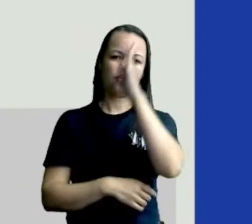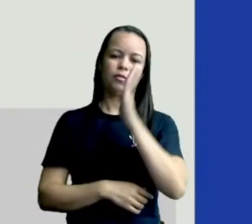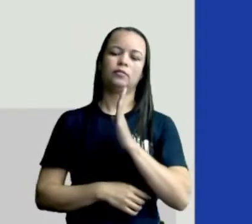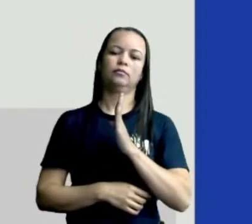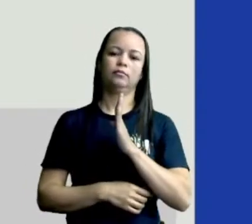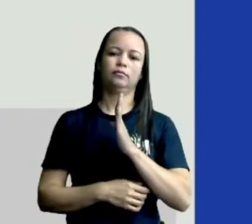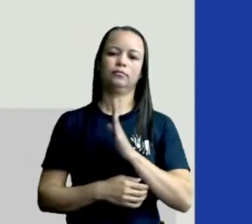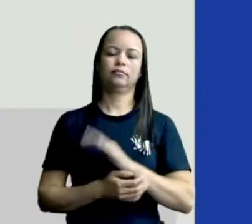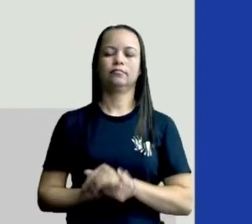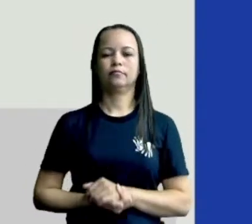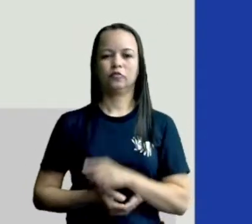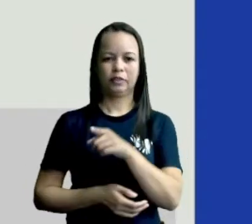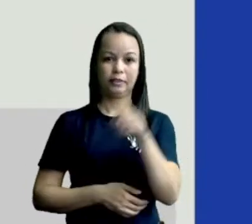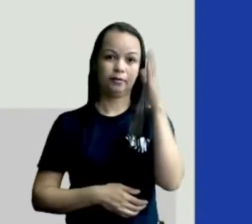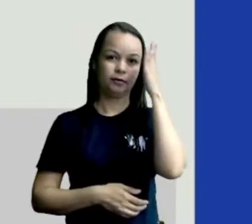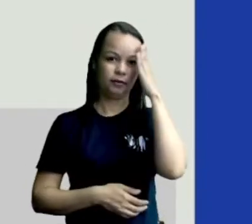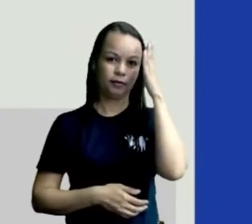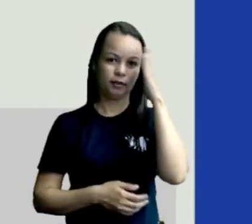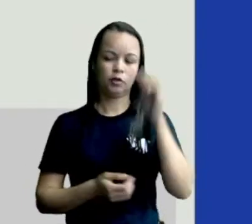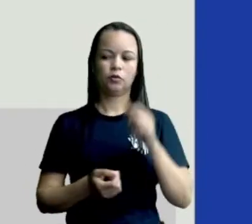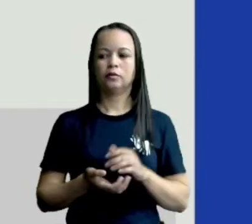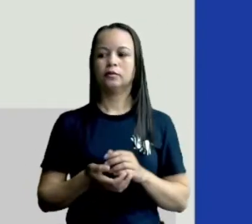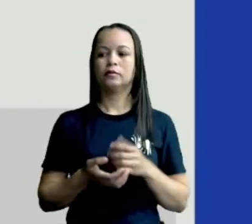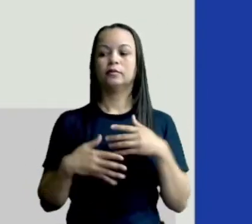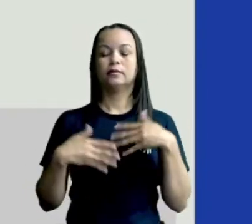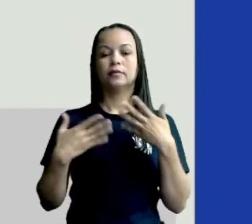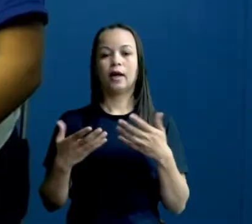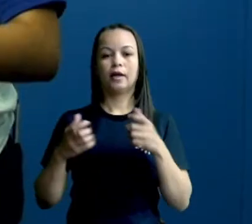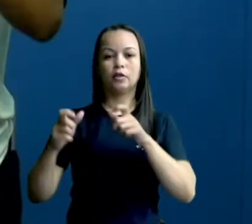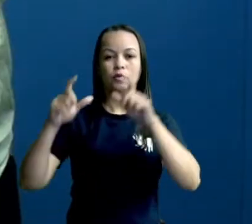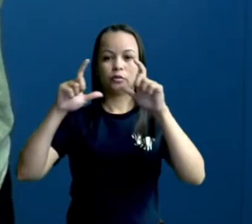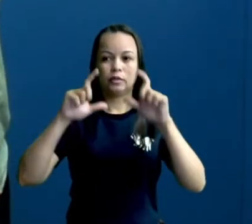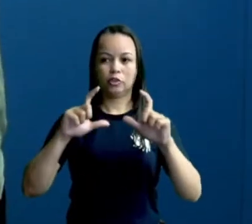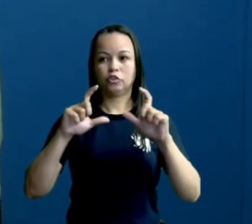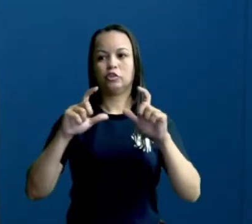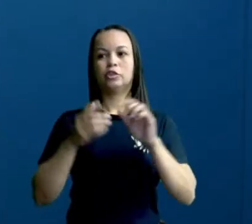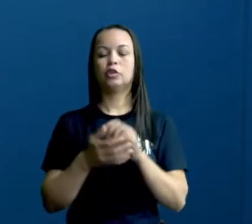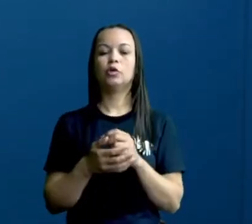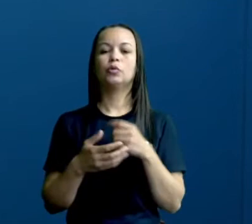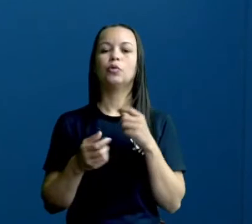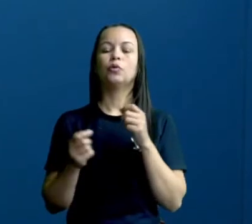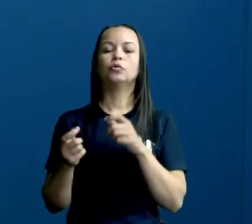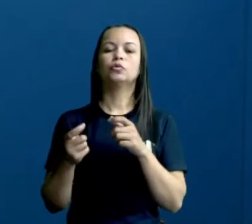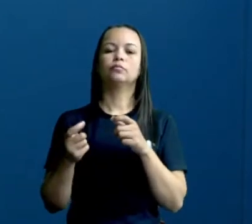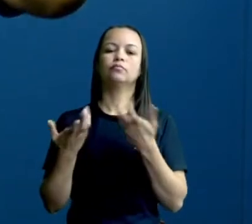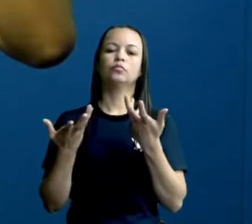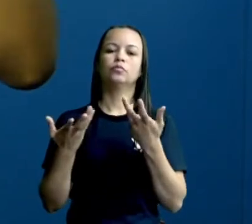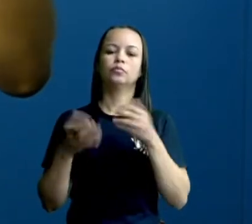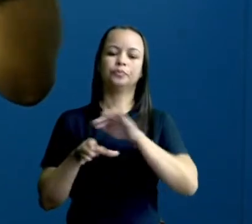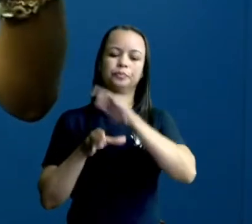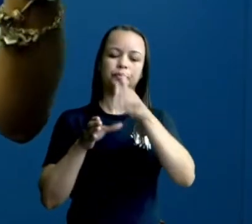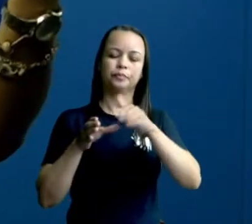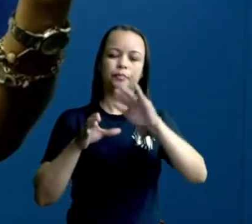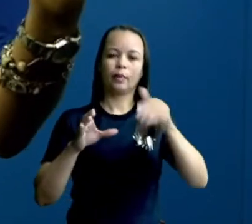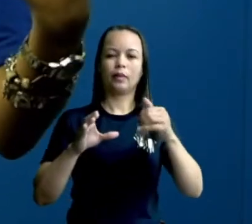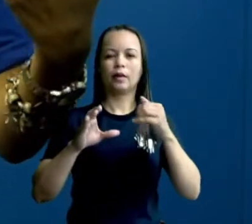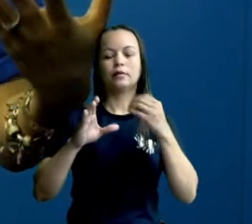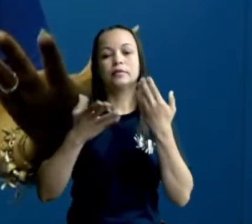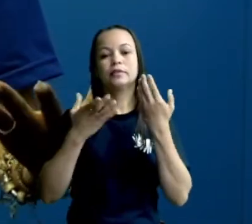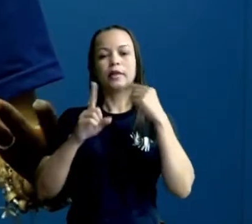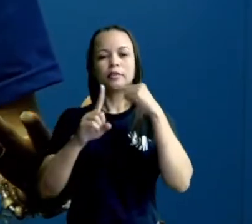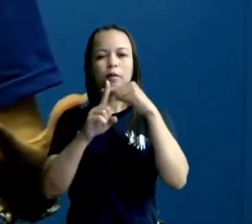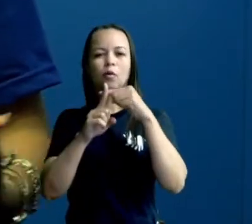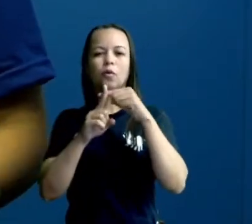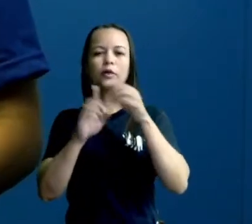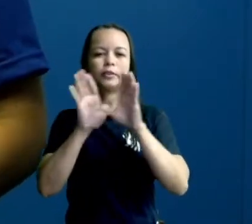Entendeu? Então, tá aí um trechinho, né, do Monte das Tabocas, desse conceito, dessa batalha